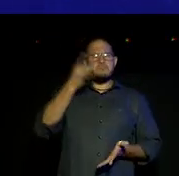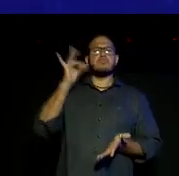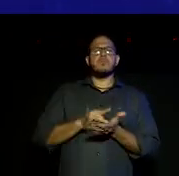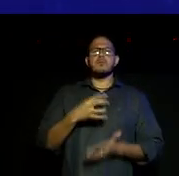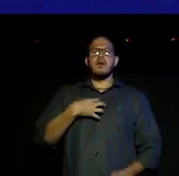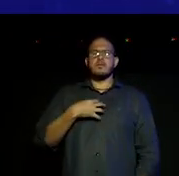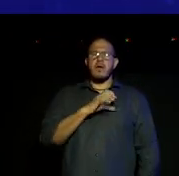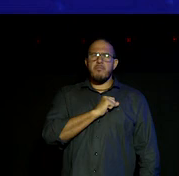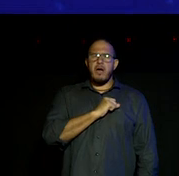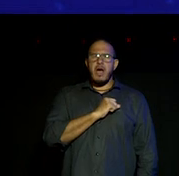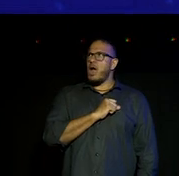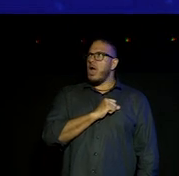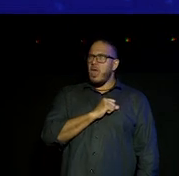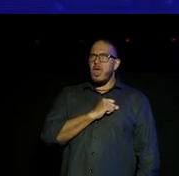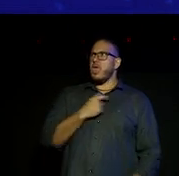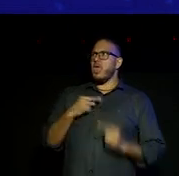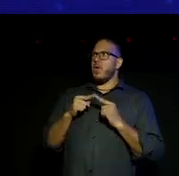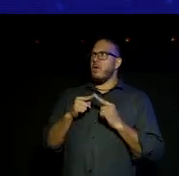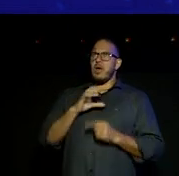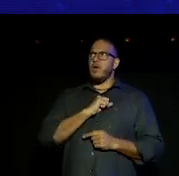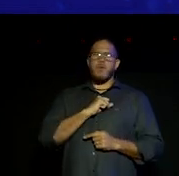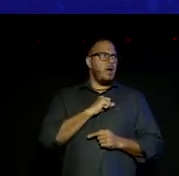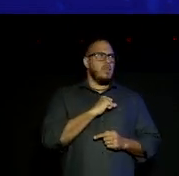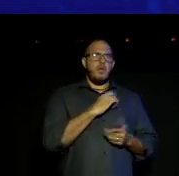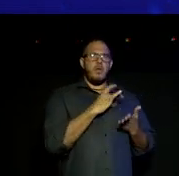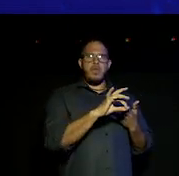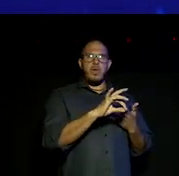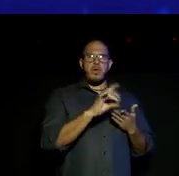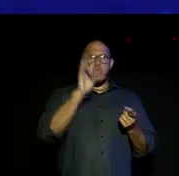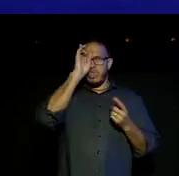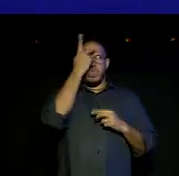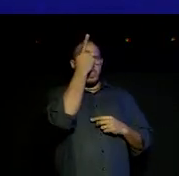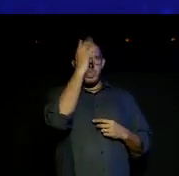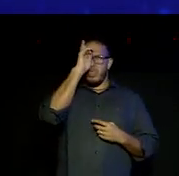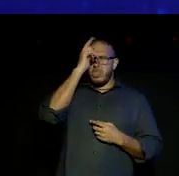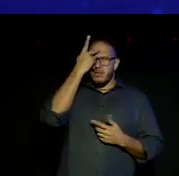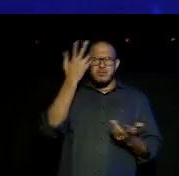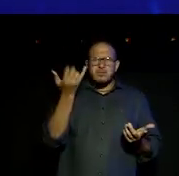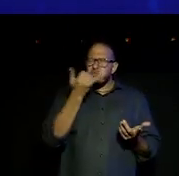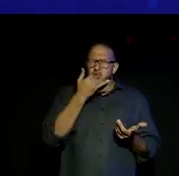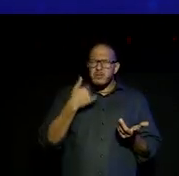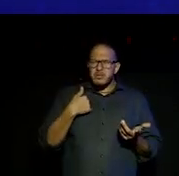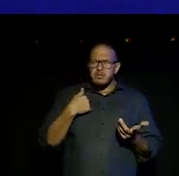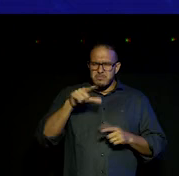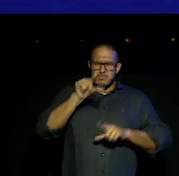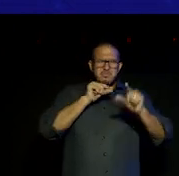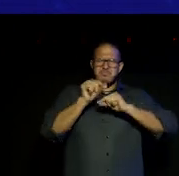sua capacidade de amar, virou modismo também. Você vestiu o seu amor com aquela saia azul e laranja, não fica